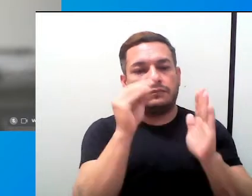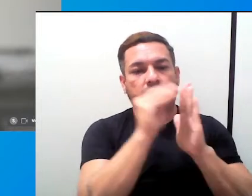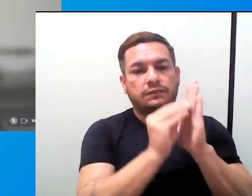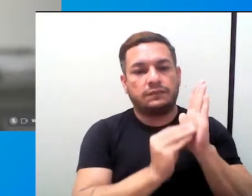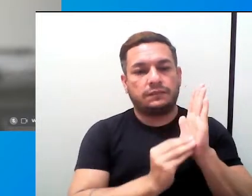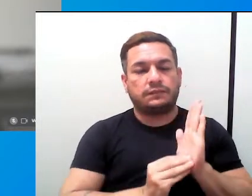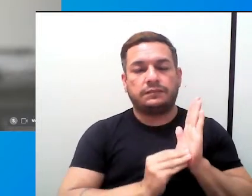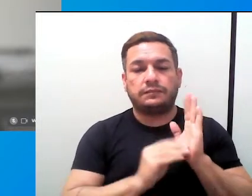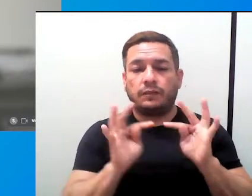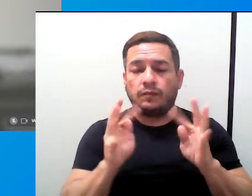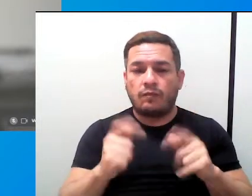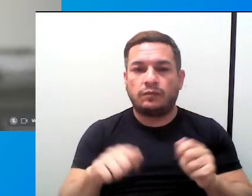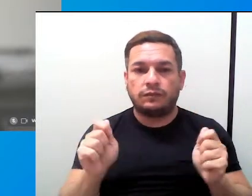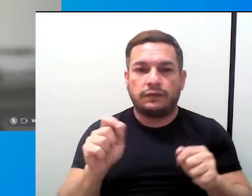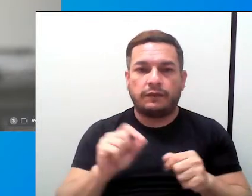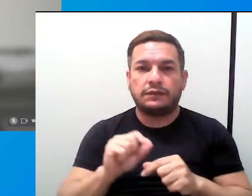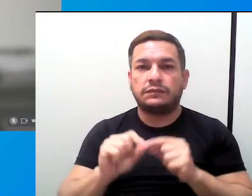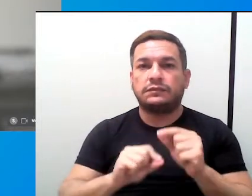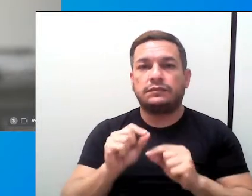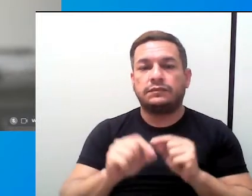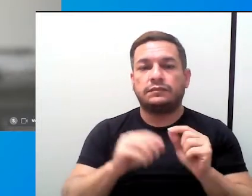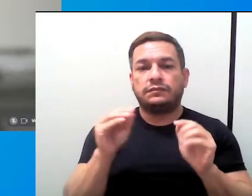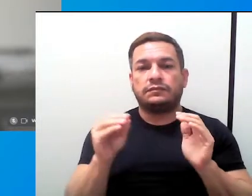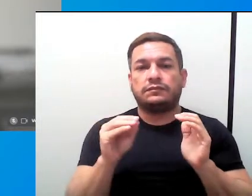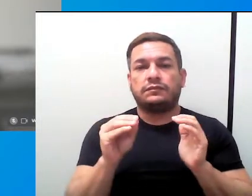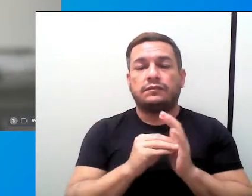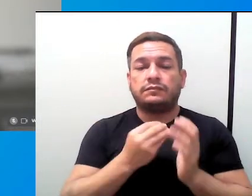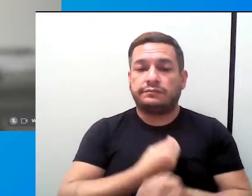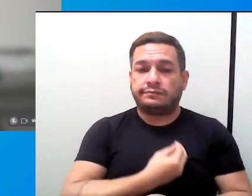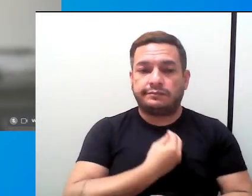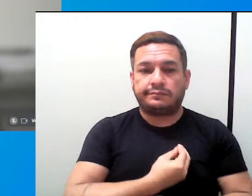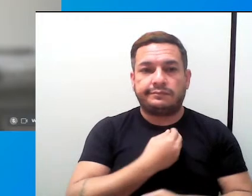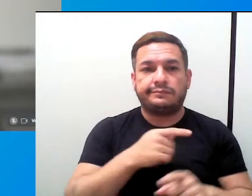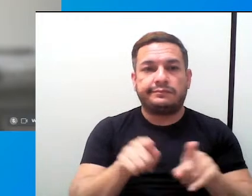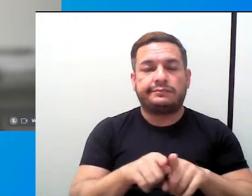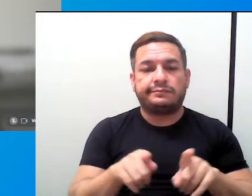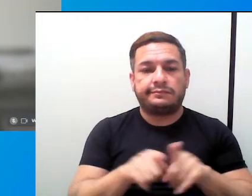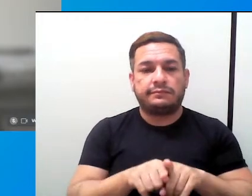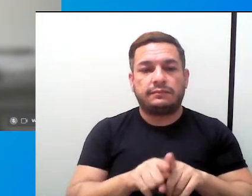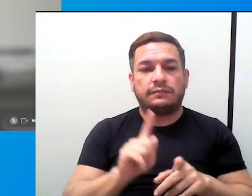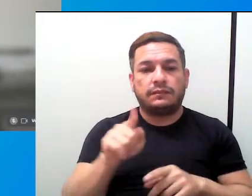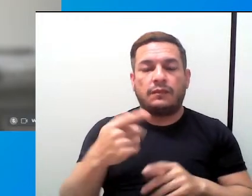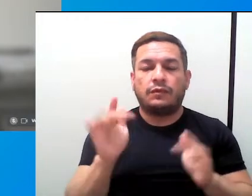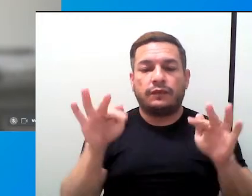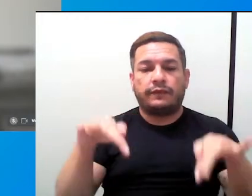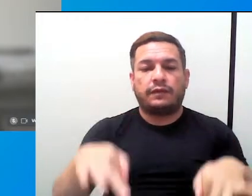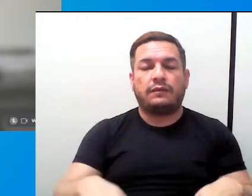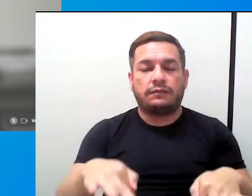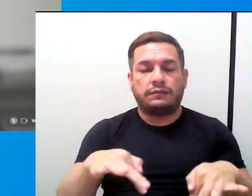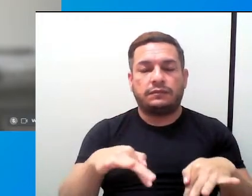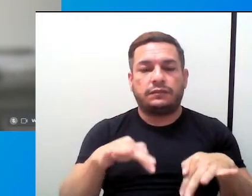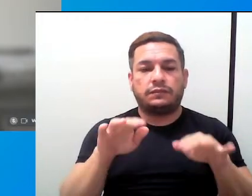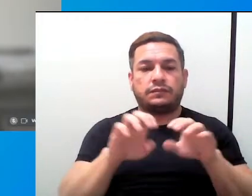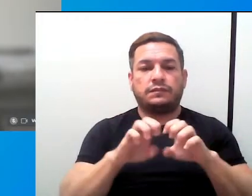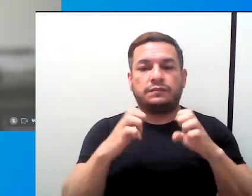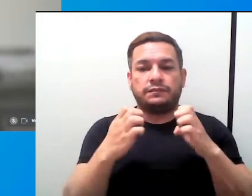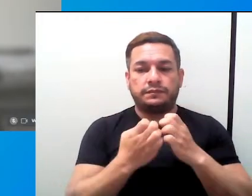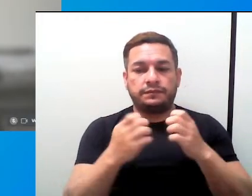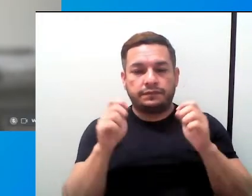todos façam a marcação da sua presença e, com isso, possam, ao final do